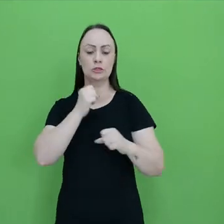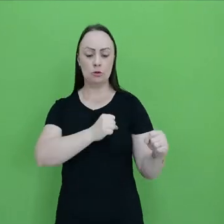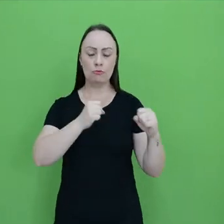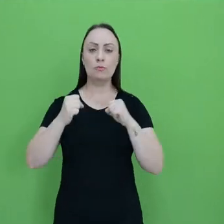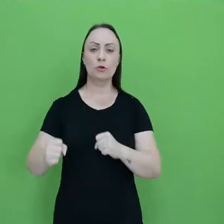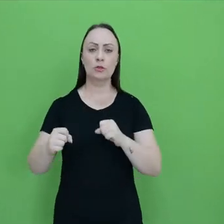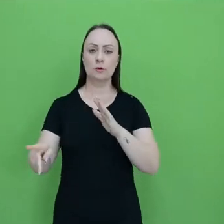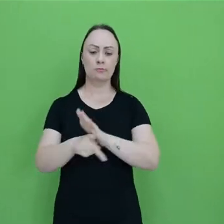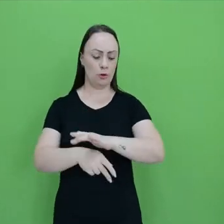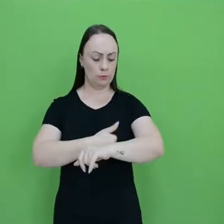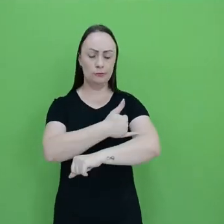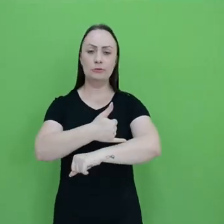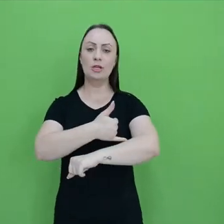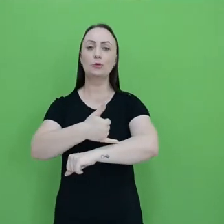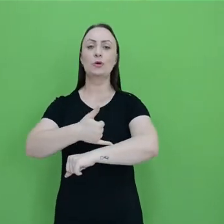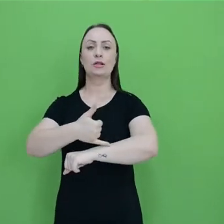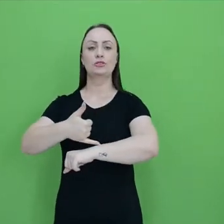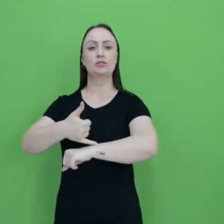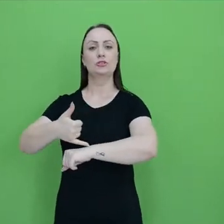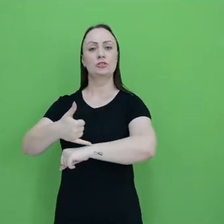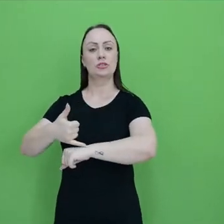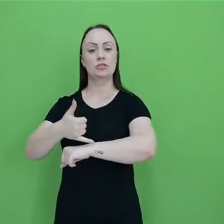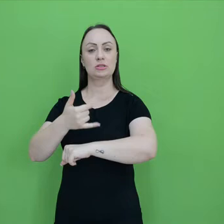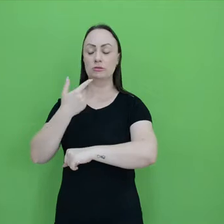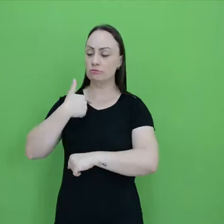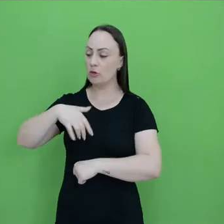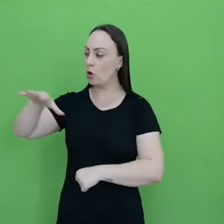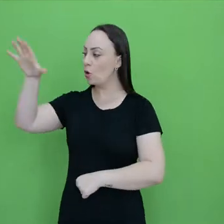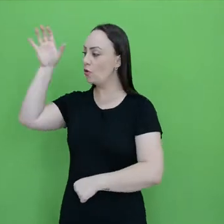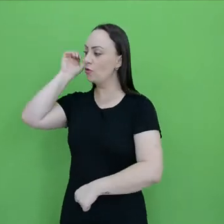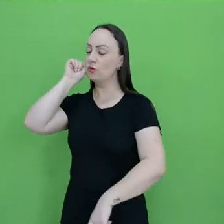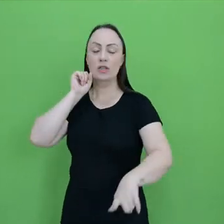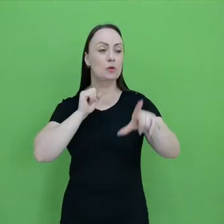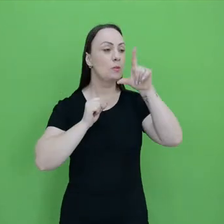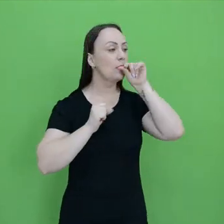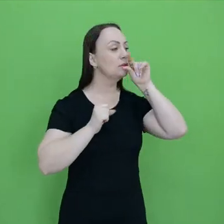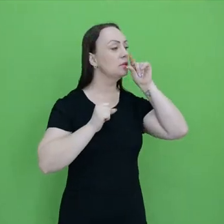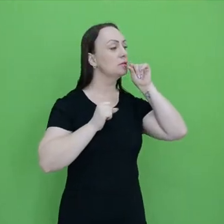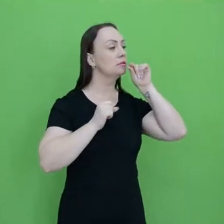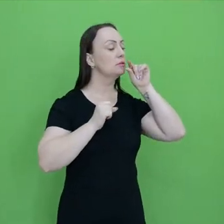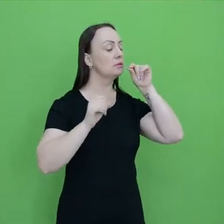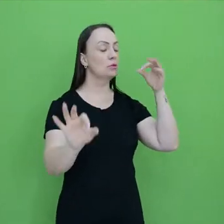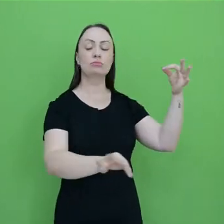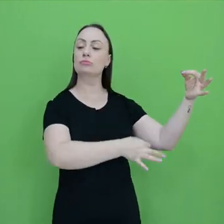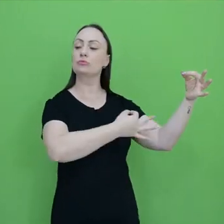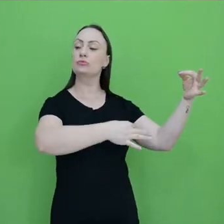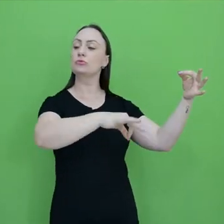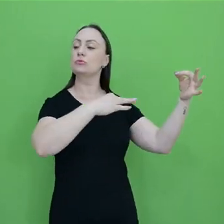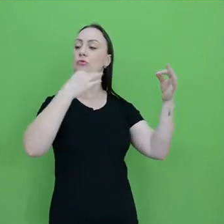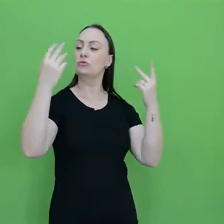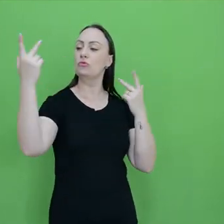proteção, gravadas como tatuagens. Ao ouvir o rouxinol, o violino